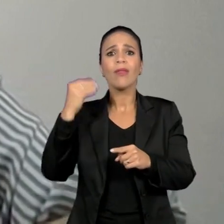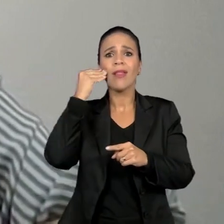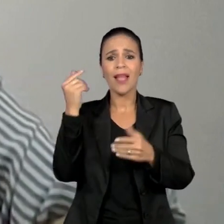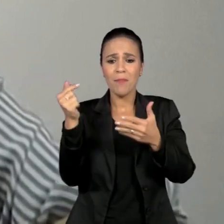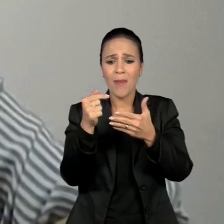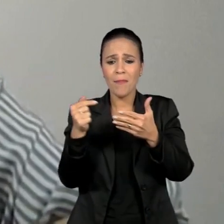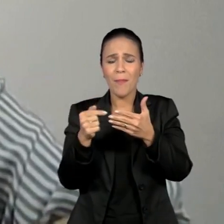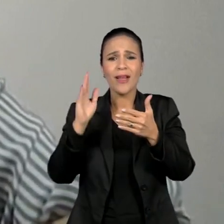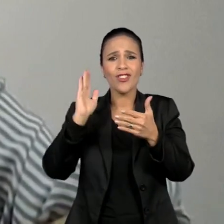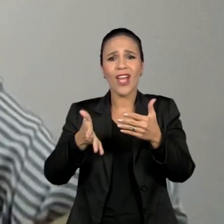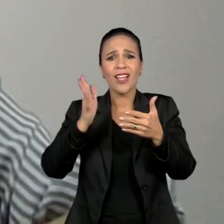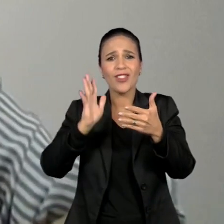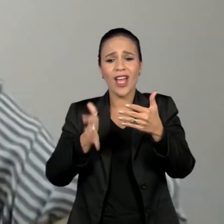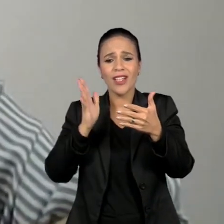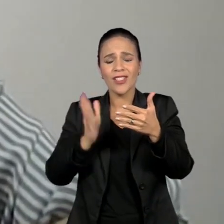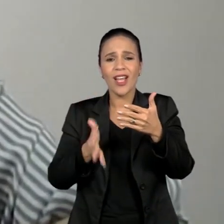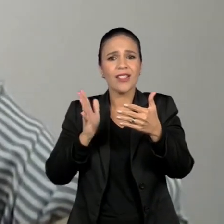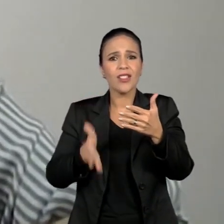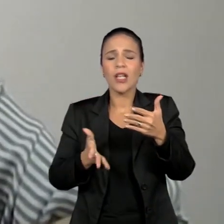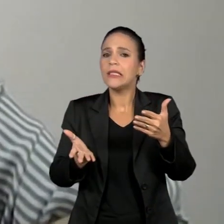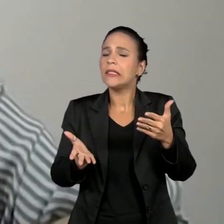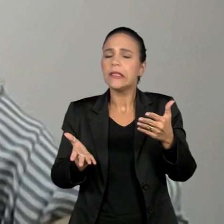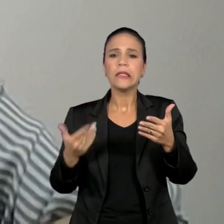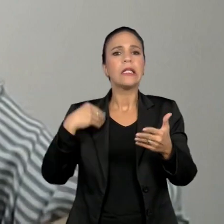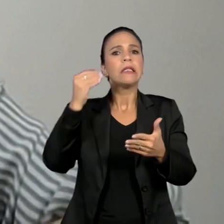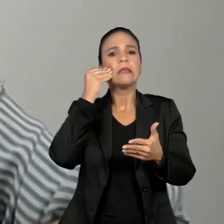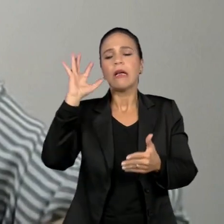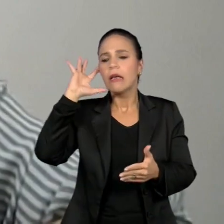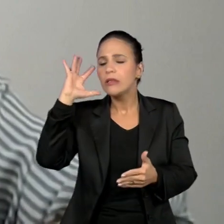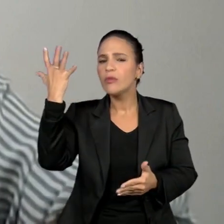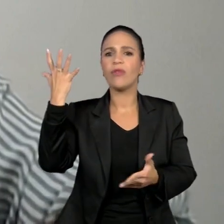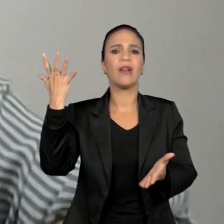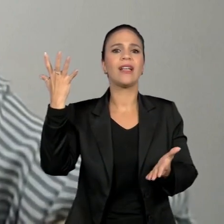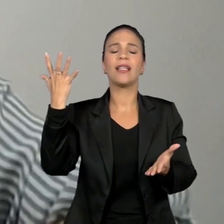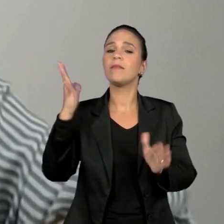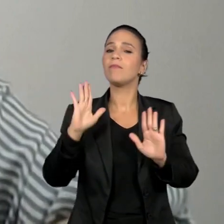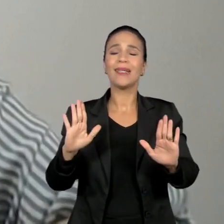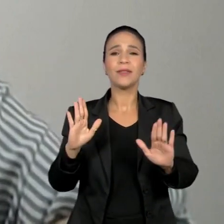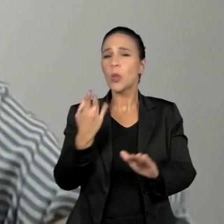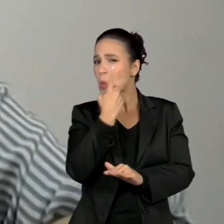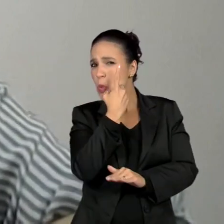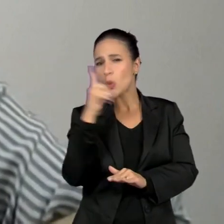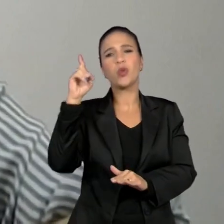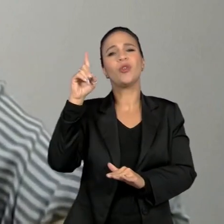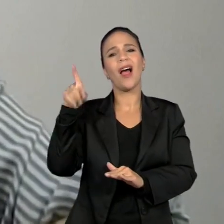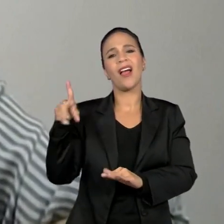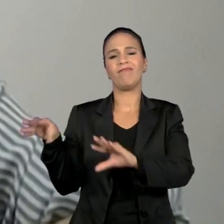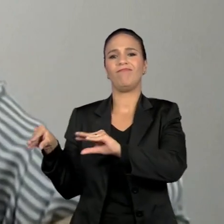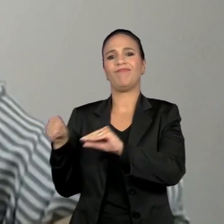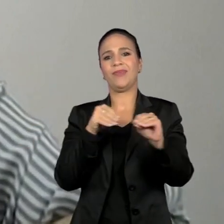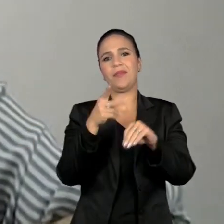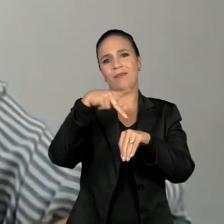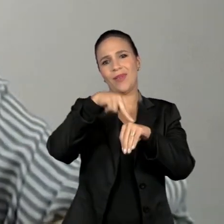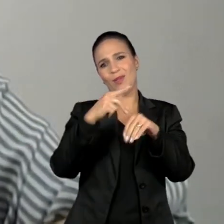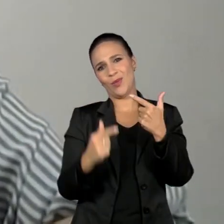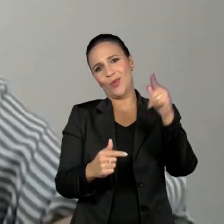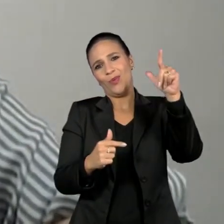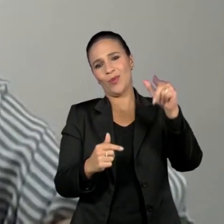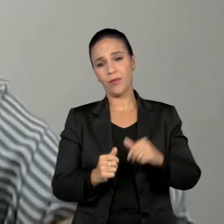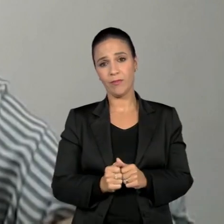pessoas, elas não deixam suas casas porque querem, muitas vezes elas chegam no limite para tomar uma decisão como essa.